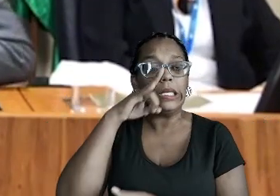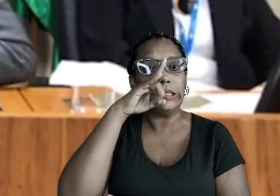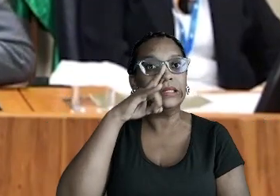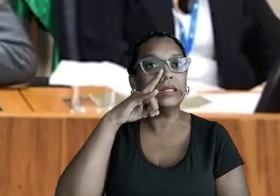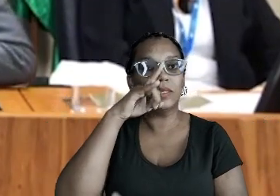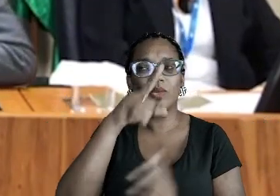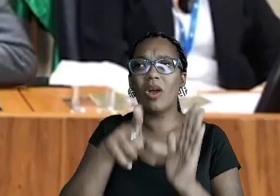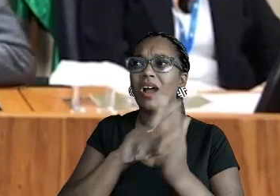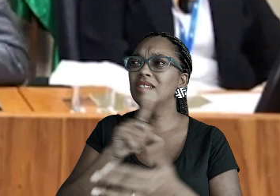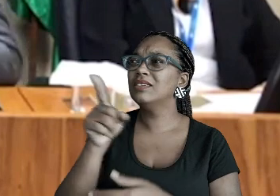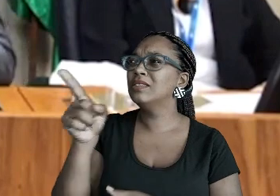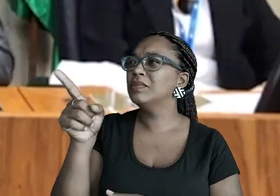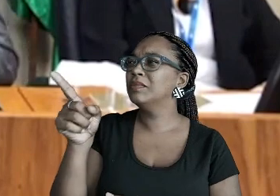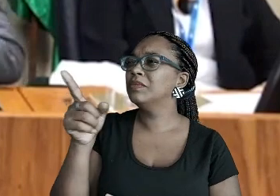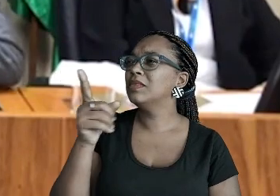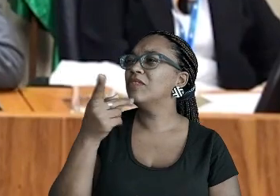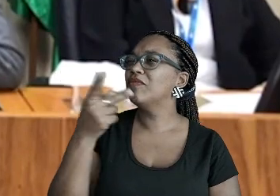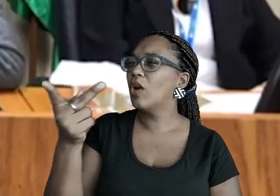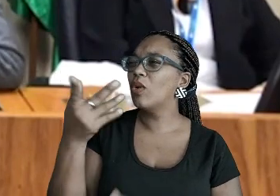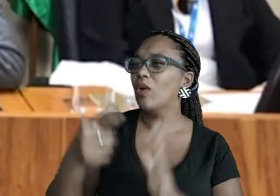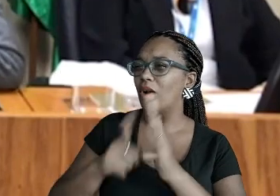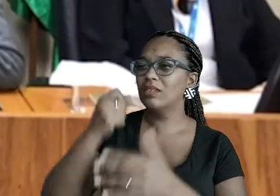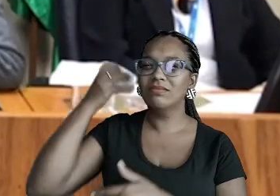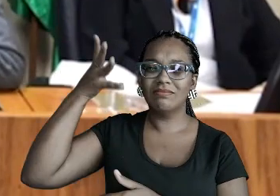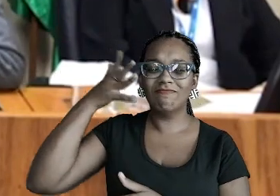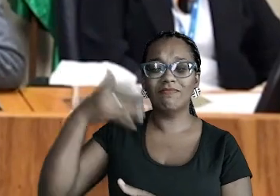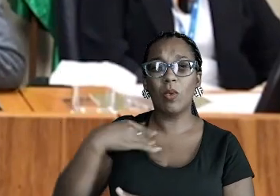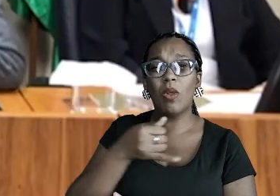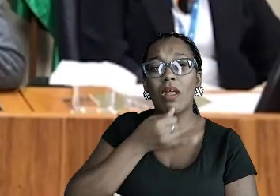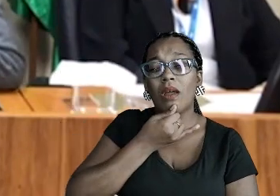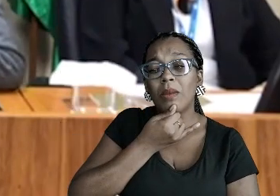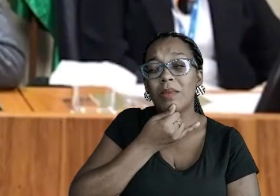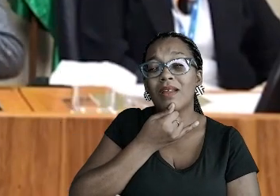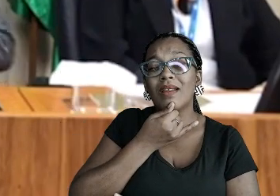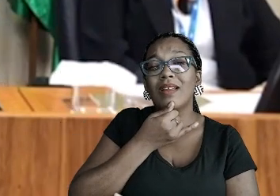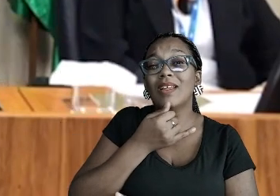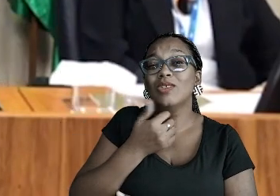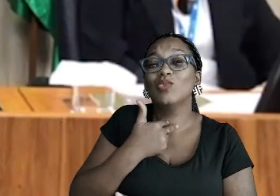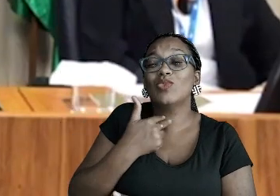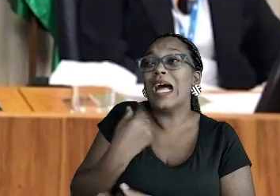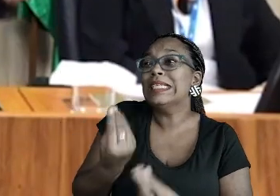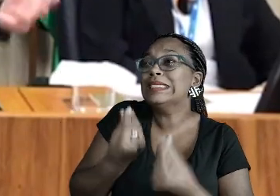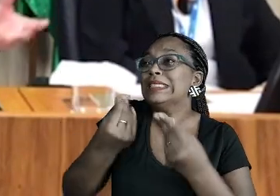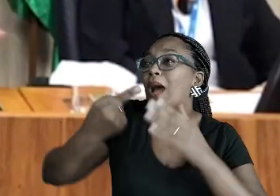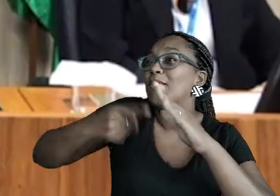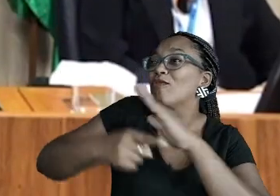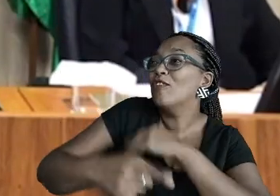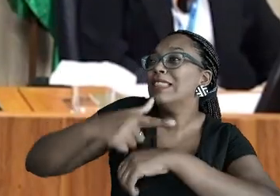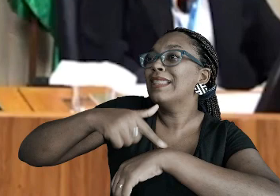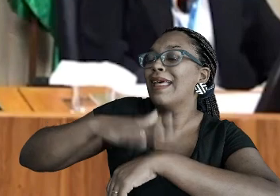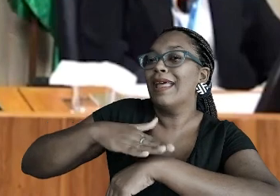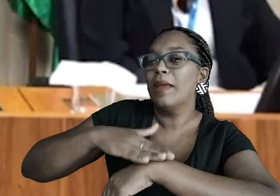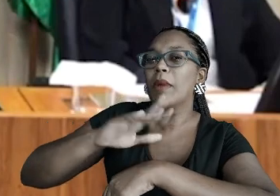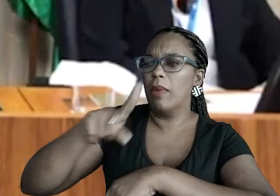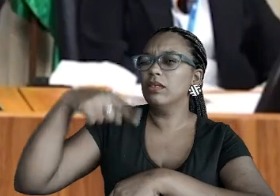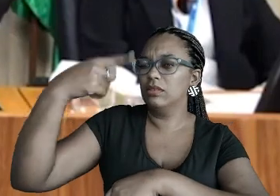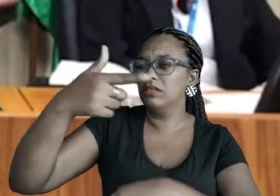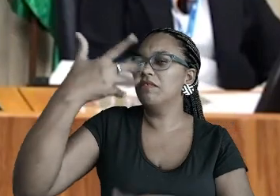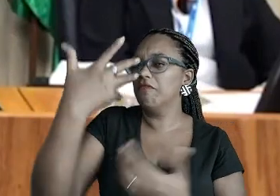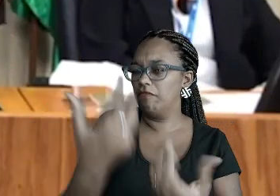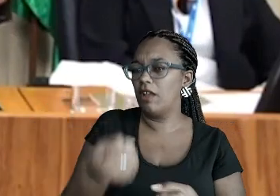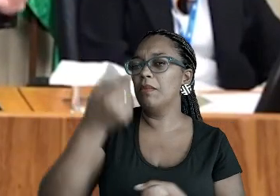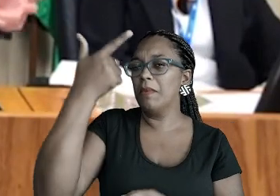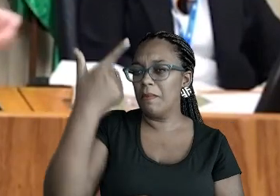como começou a tratar Eu lamento que ele não pode aprofundar isto mas vamos fazer